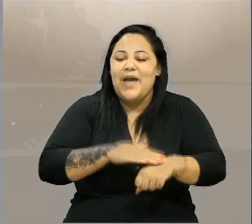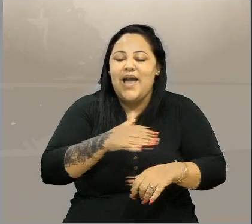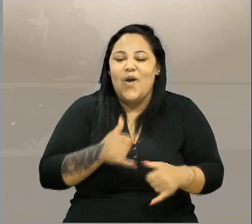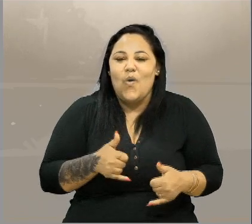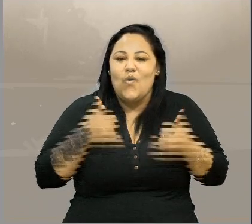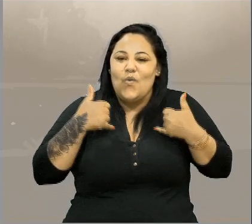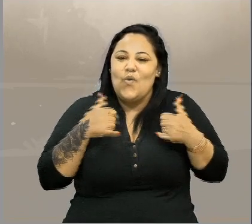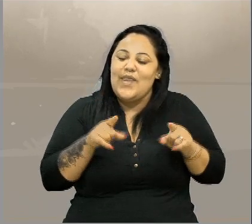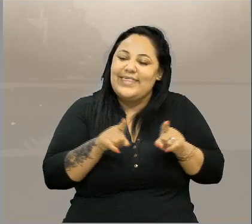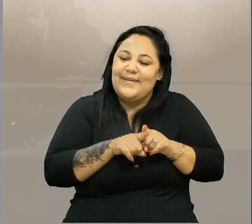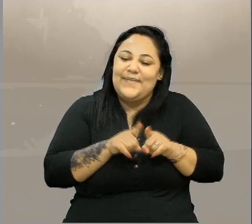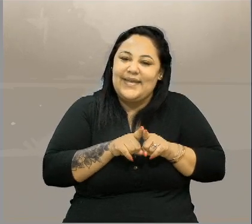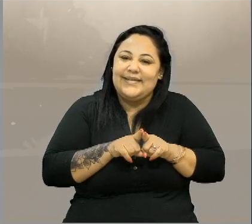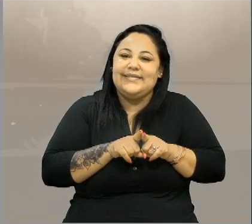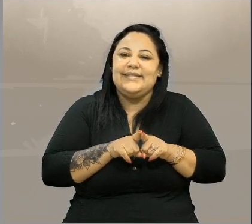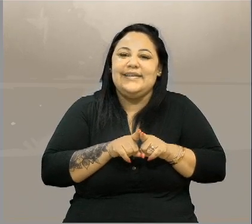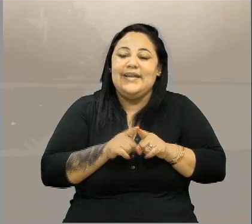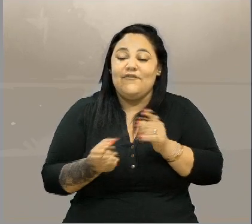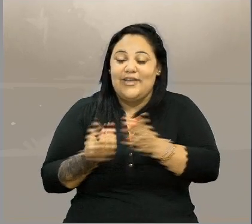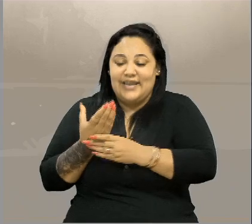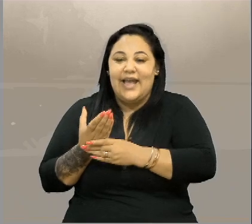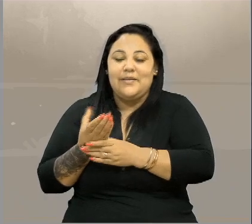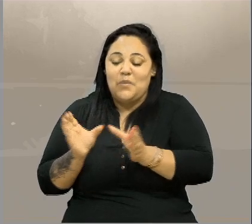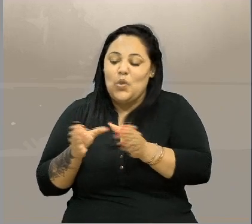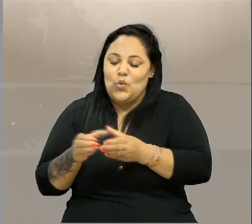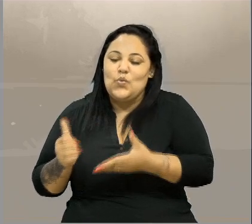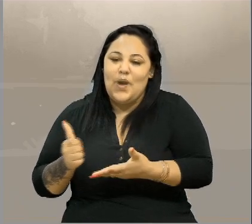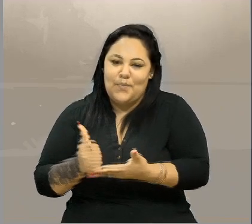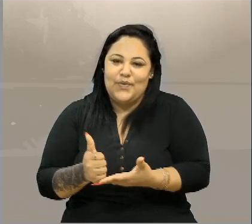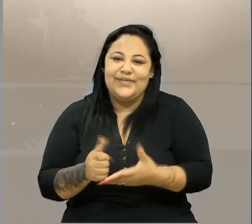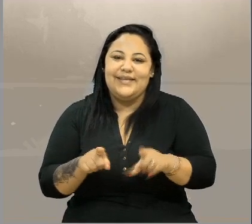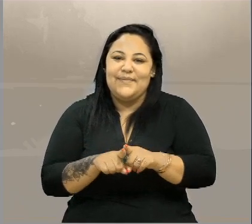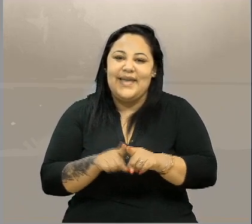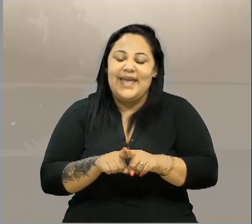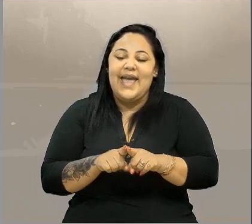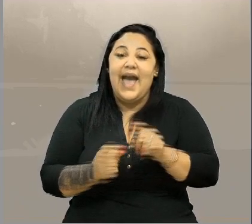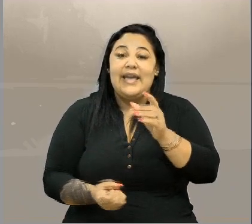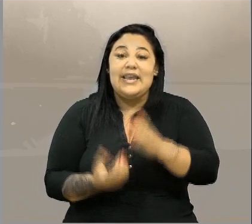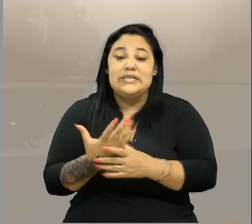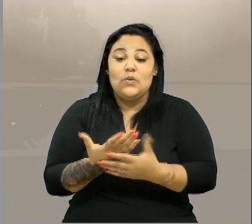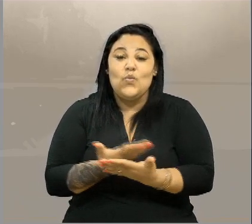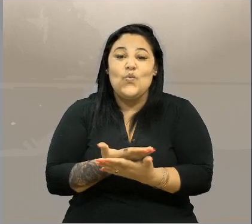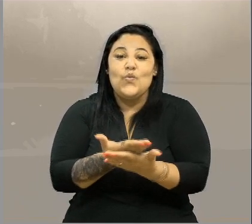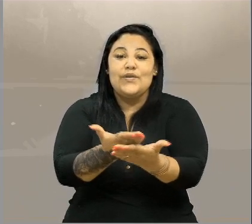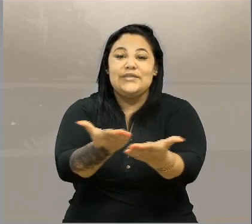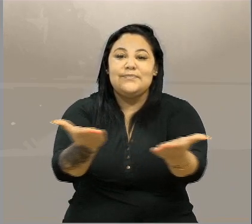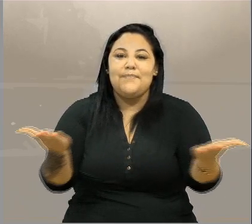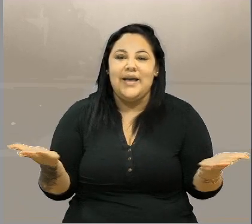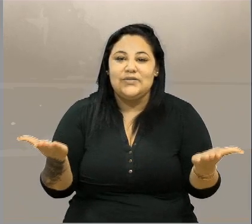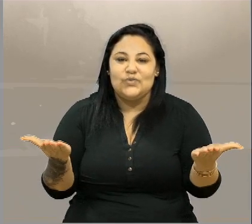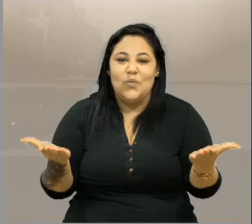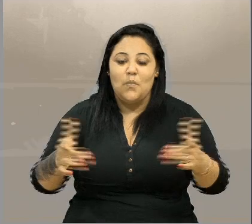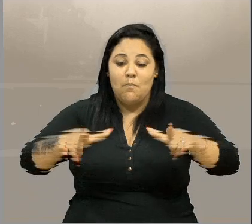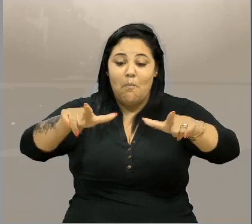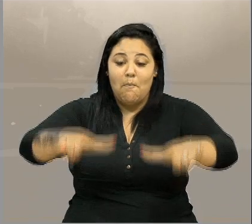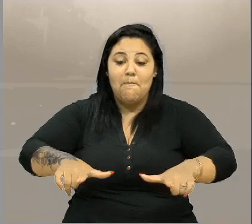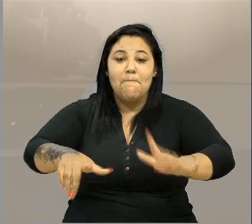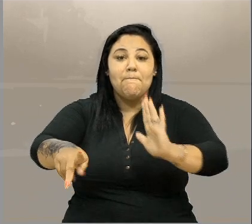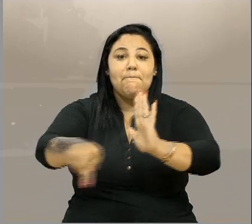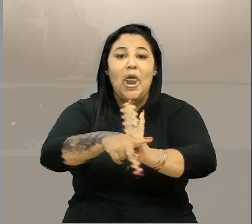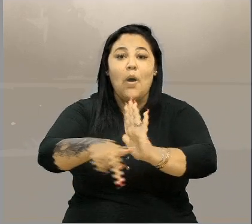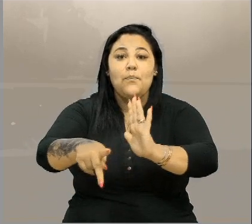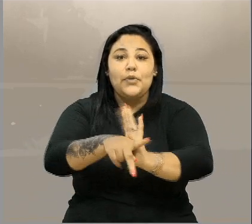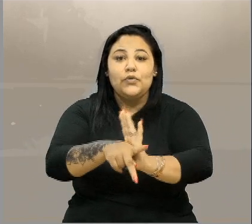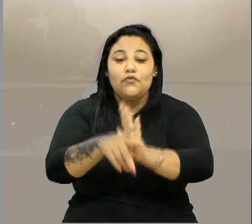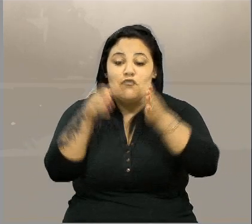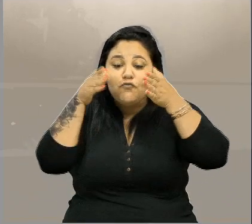foi capitaneada pela Frente Parlamentar foi a criação de um espaço específico para atendimento de pessoas com